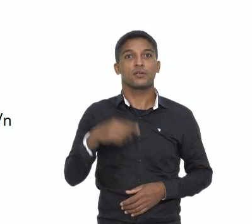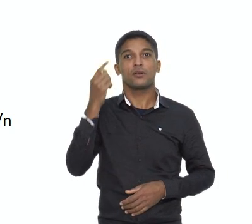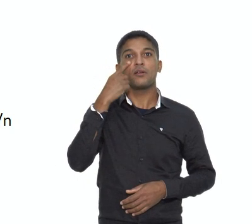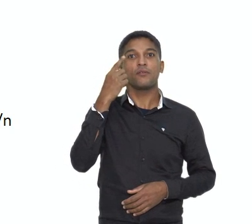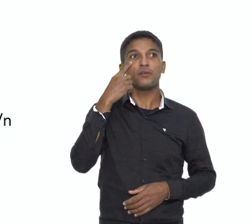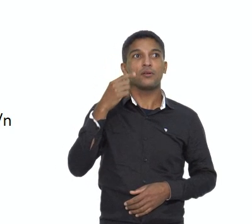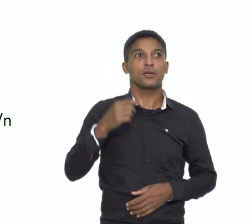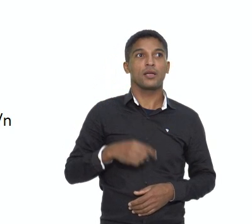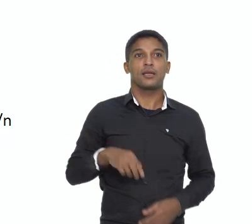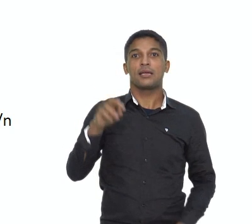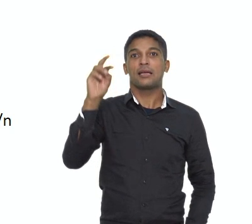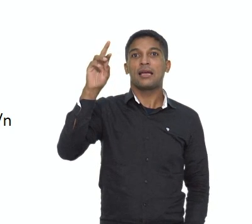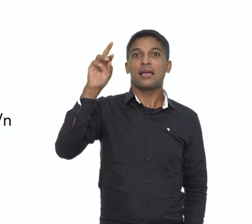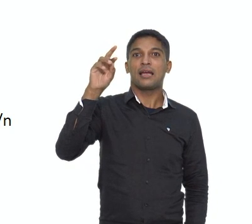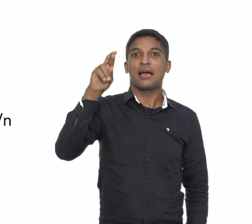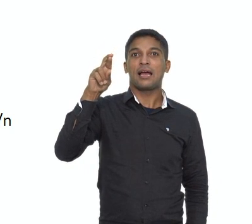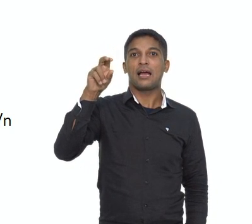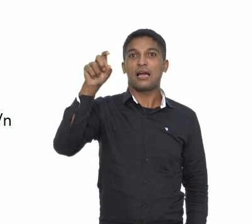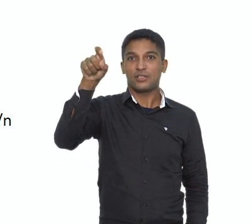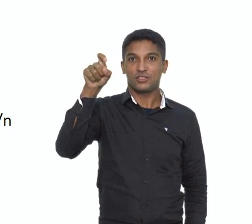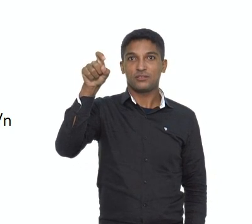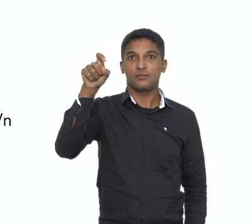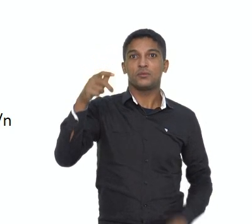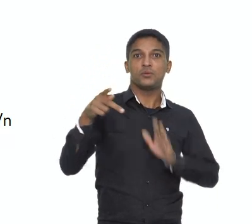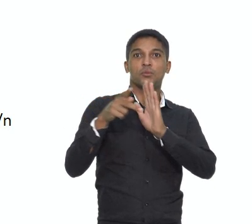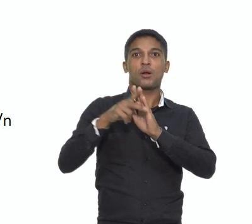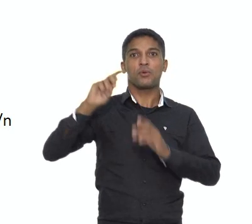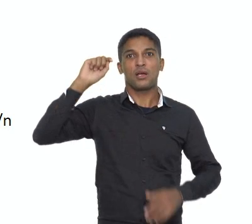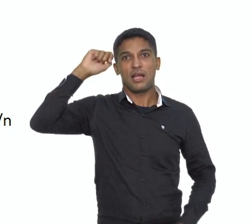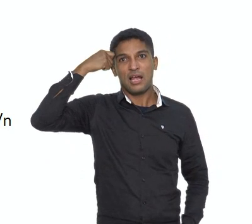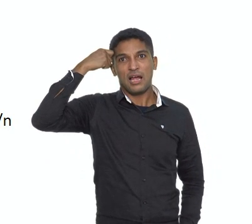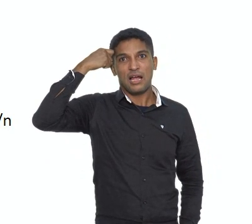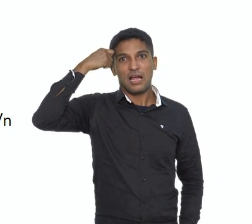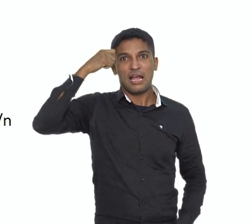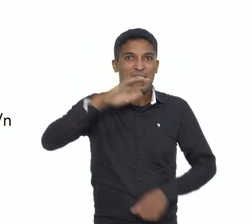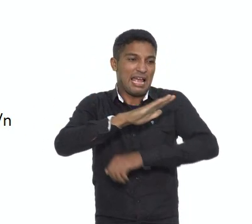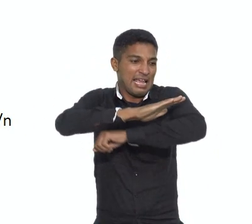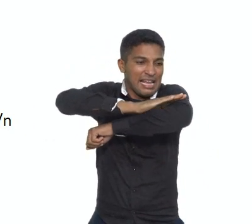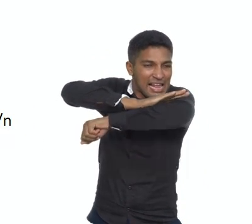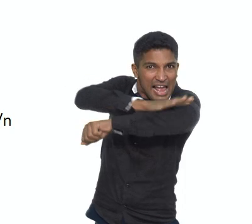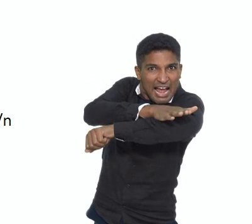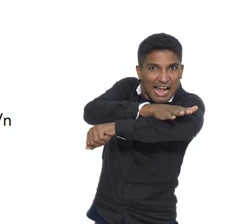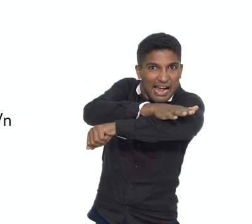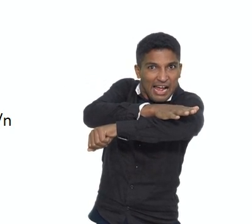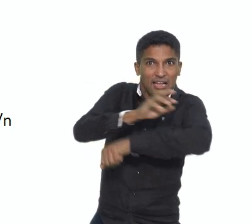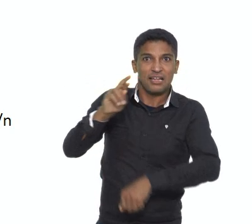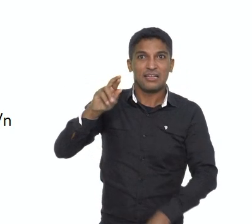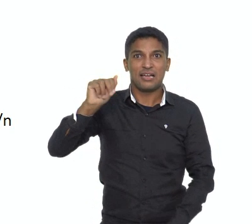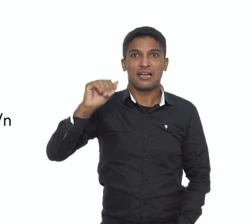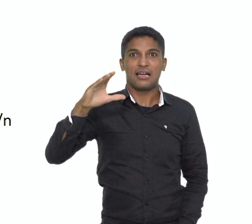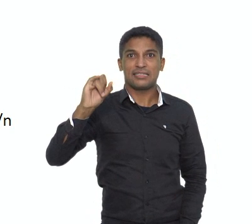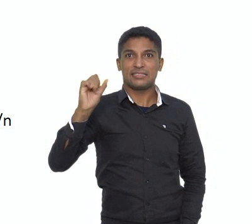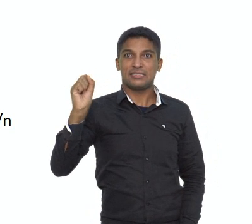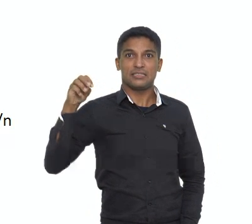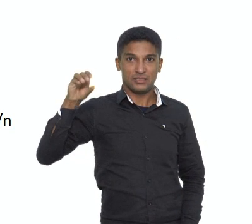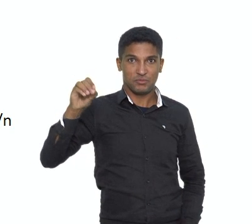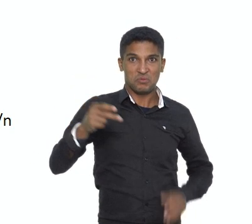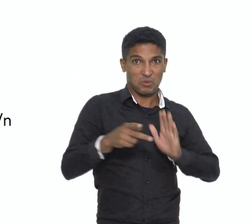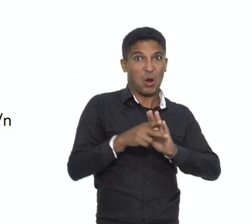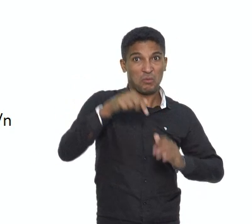Raio-X do racismo no Brasil. Tá? População brasileira, 55% de